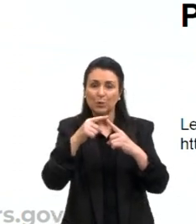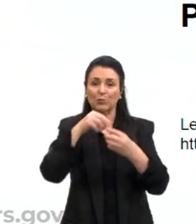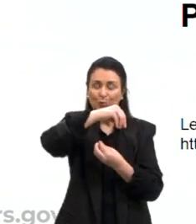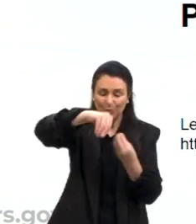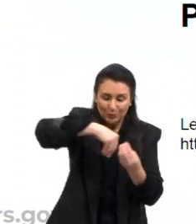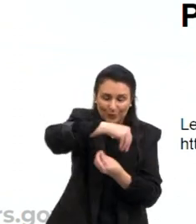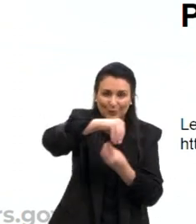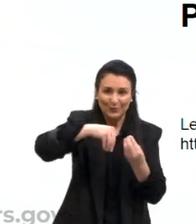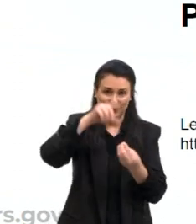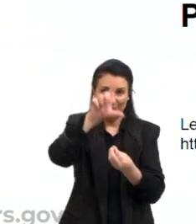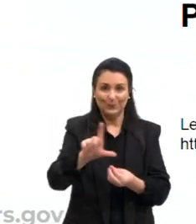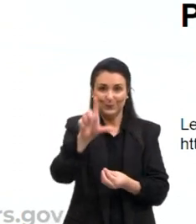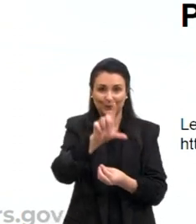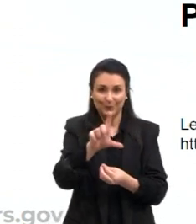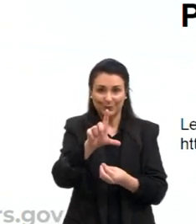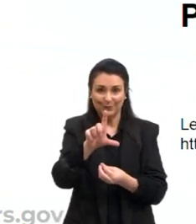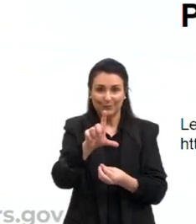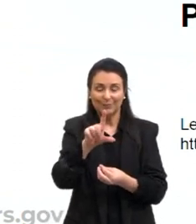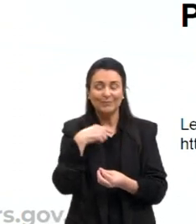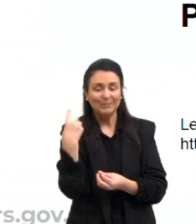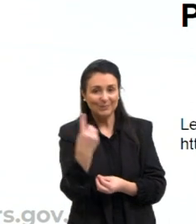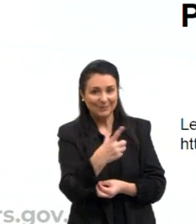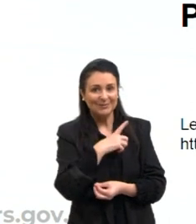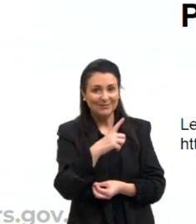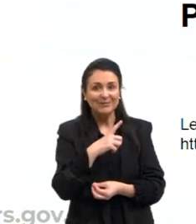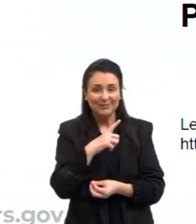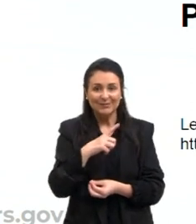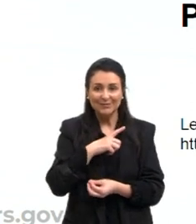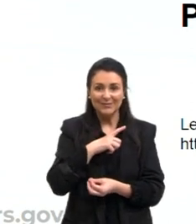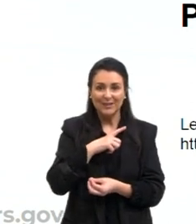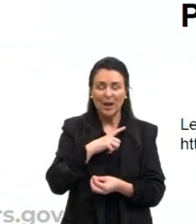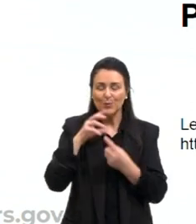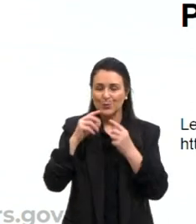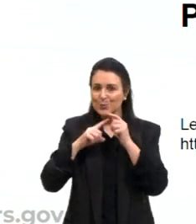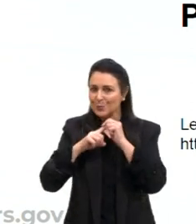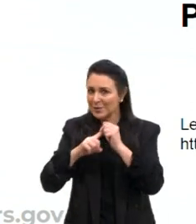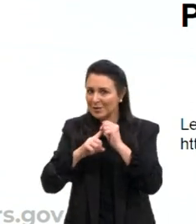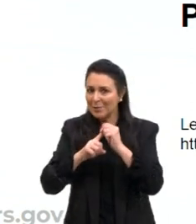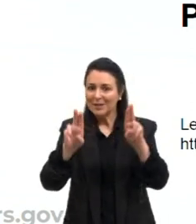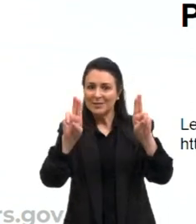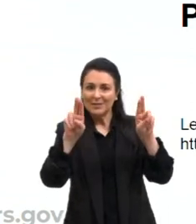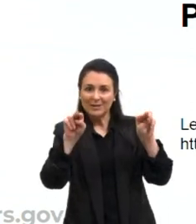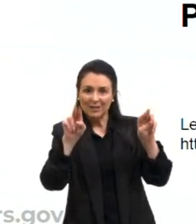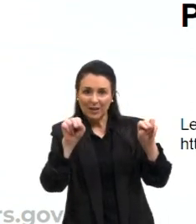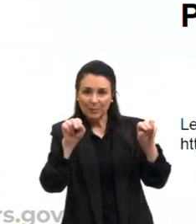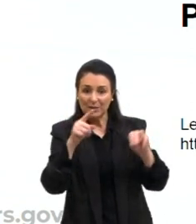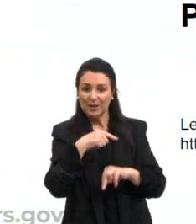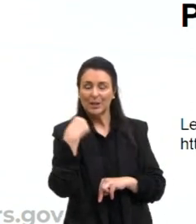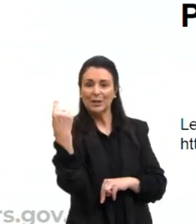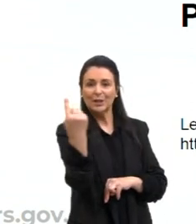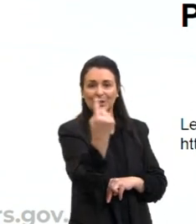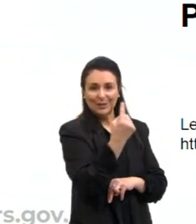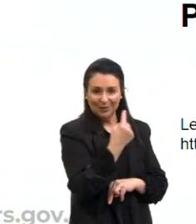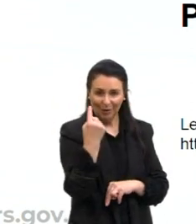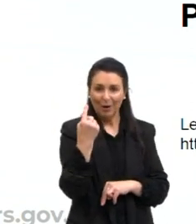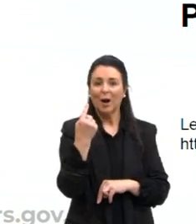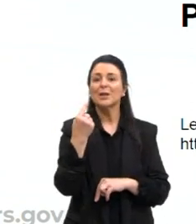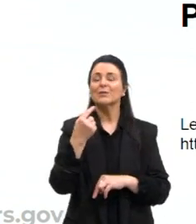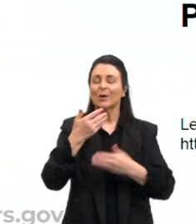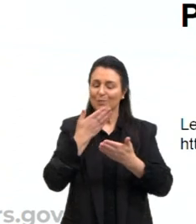mescladas tá então a gente tem esses né como principais temas abordados e que nós vamos né